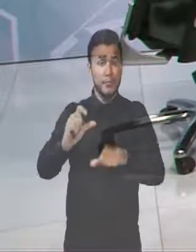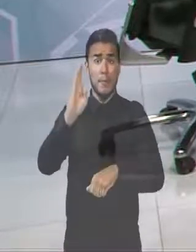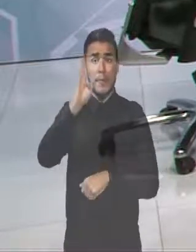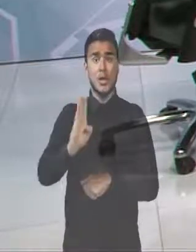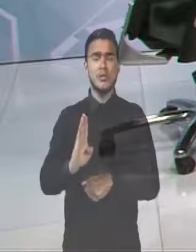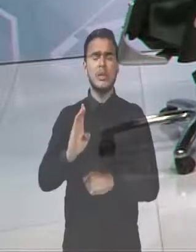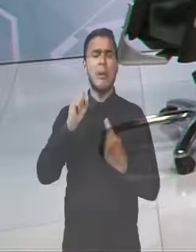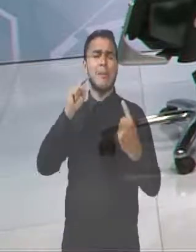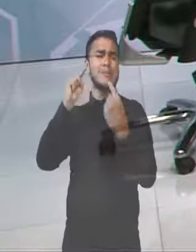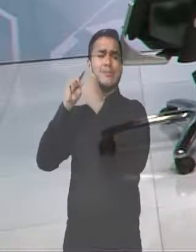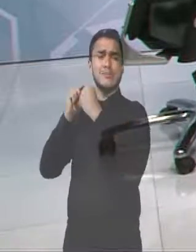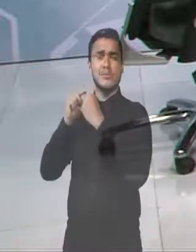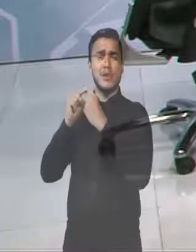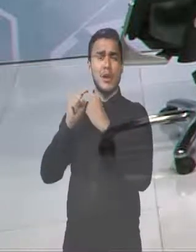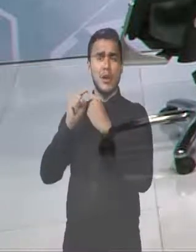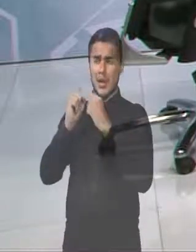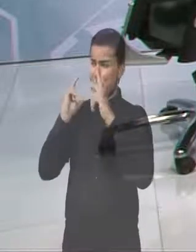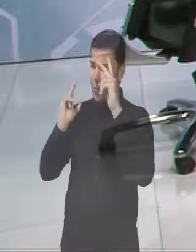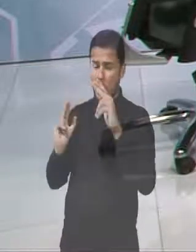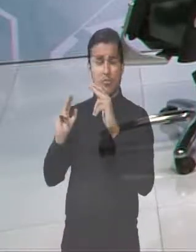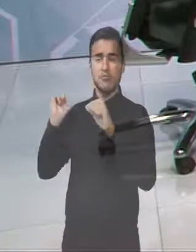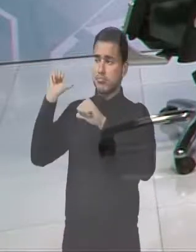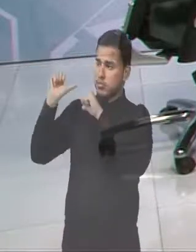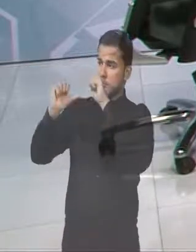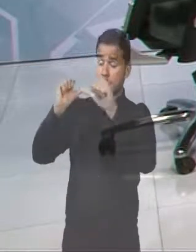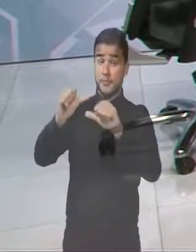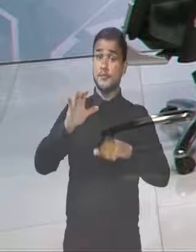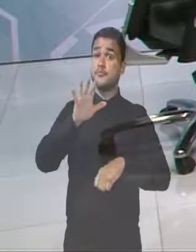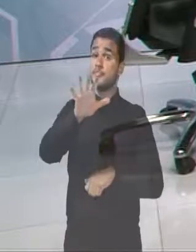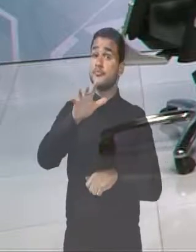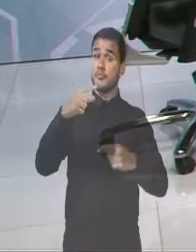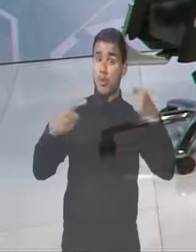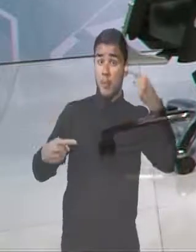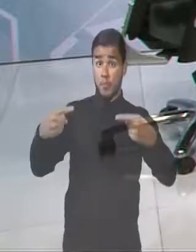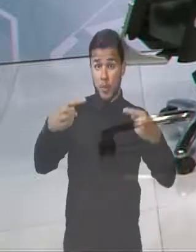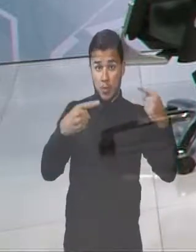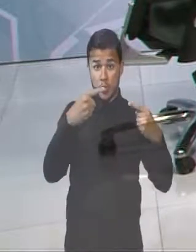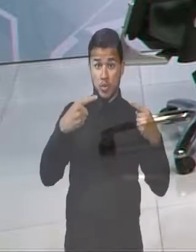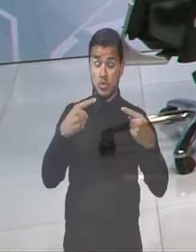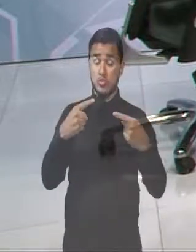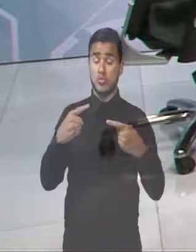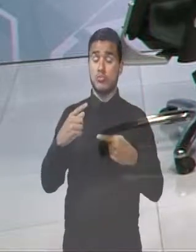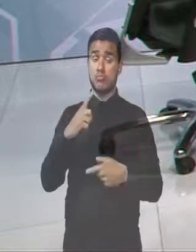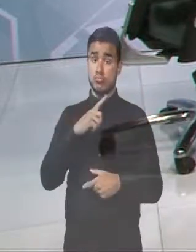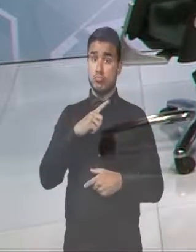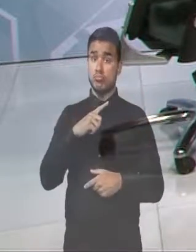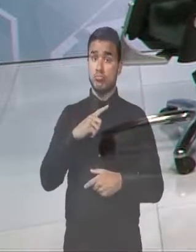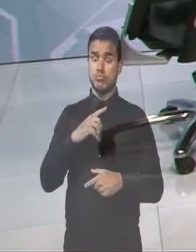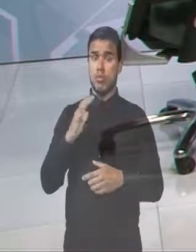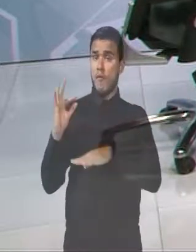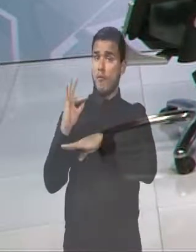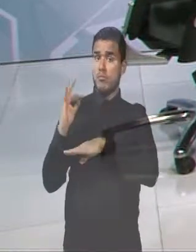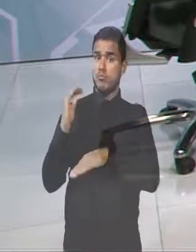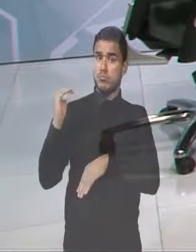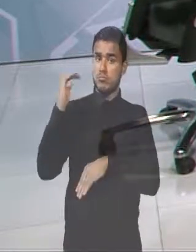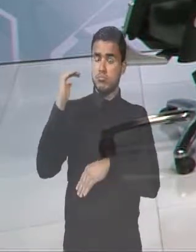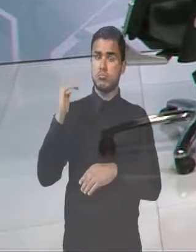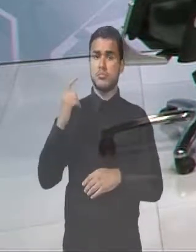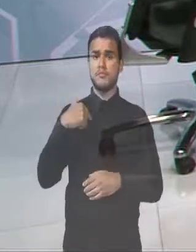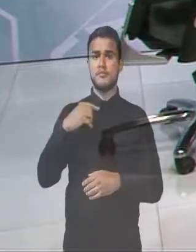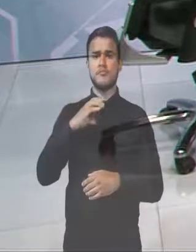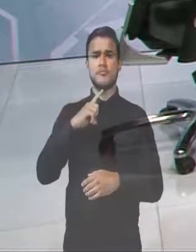passado. Agora, no campo político formal, Coreia do